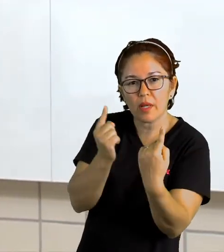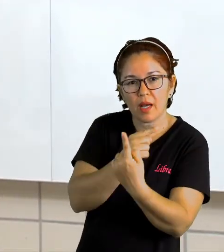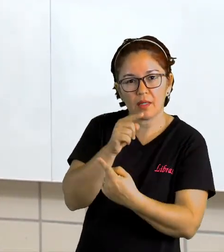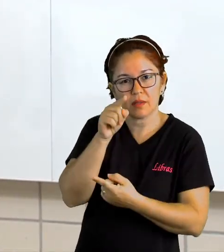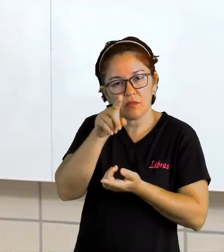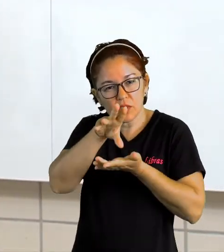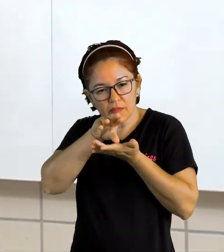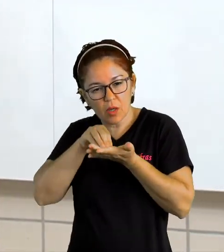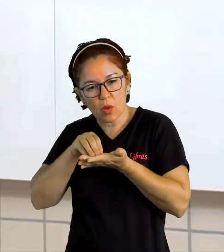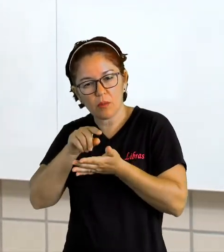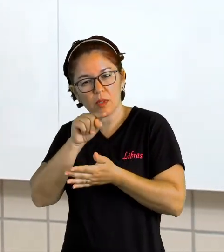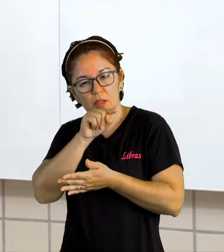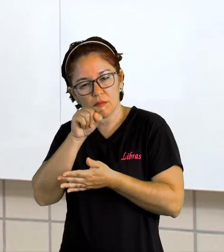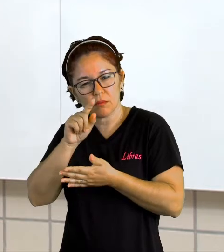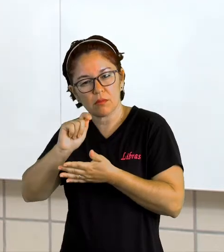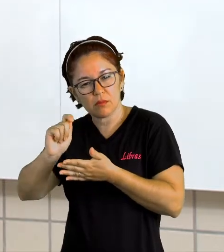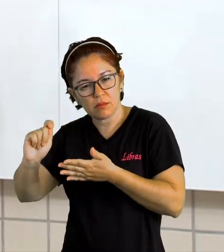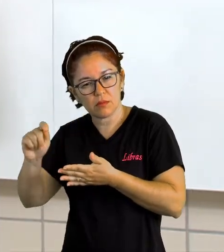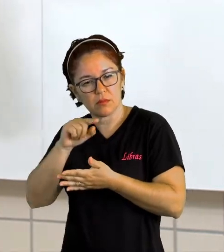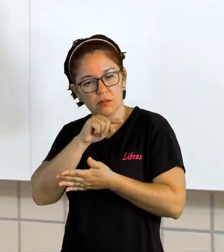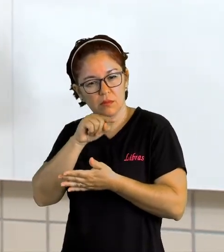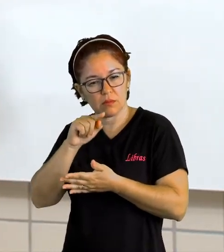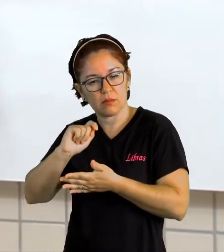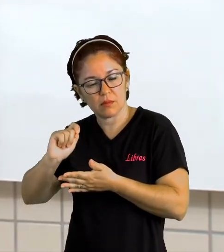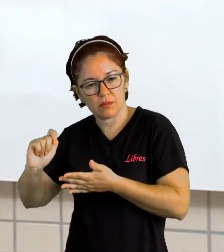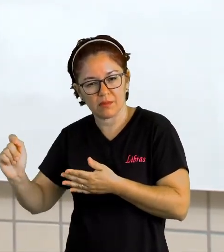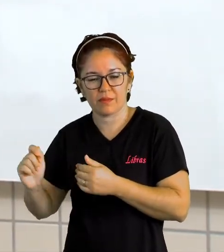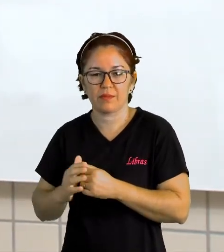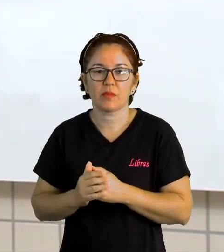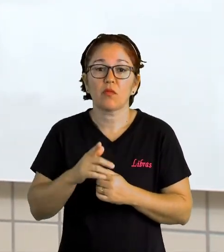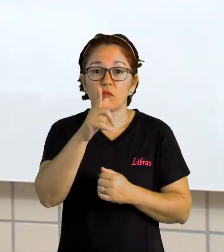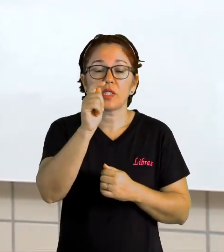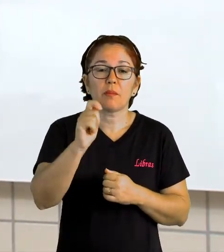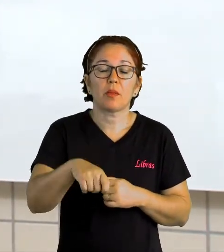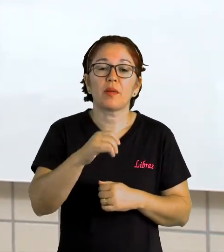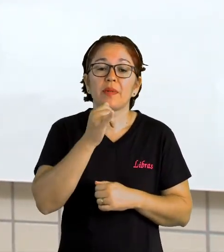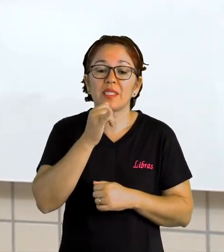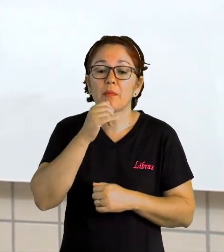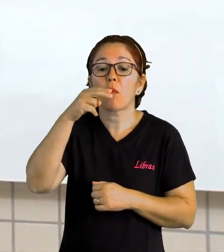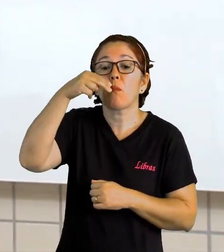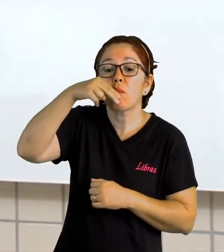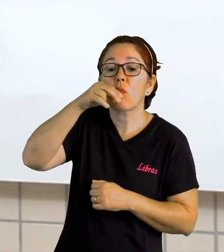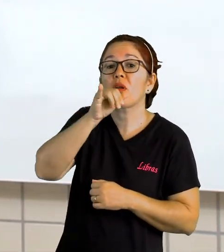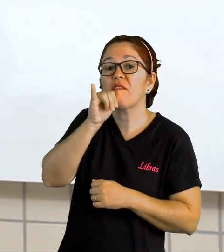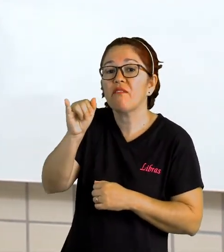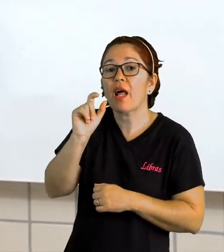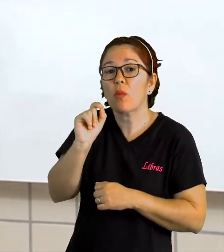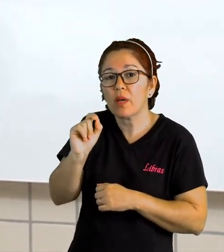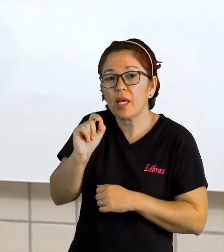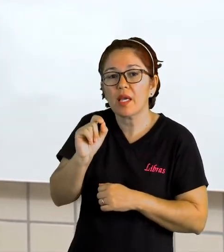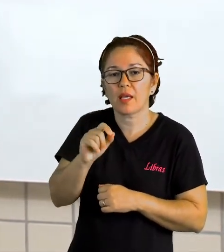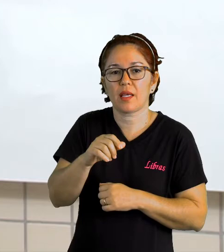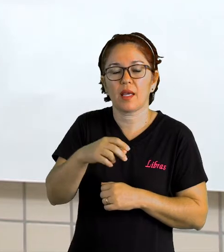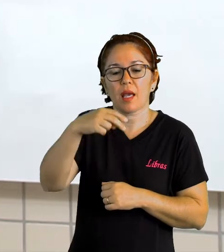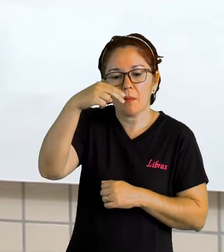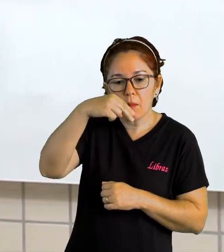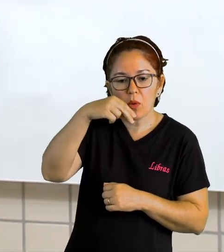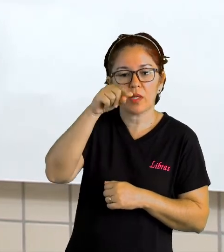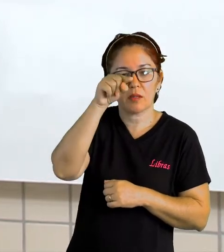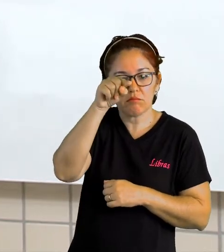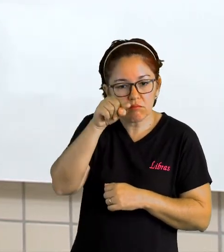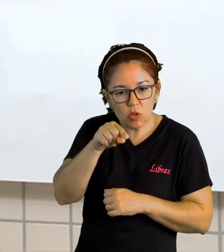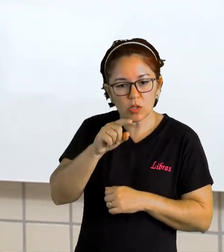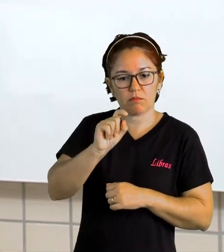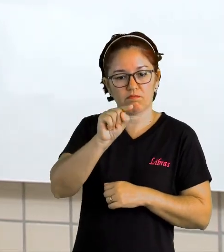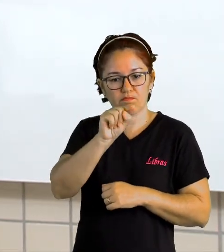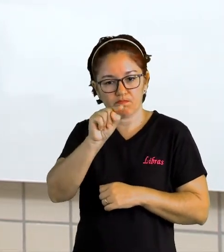colocar, identificar a fala de cada um. Você pode colocar assim, Mônica, 2 pontos, aí coloca a fala dela. Mônica na linha de